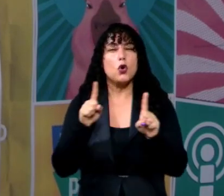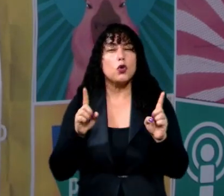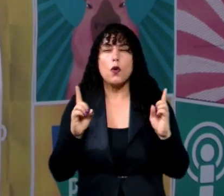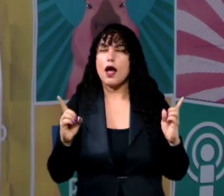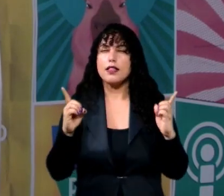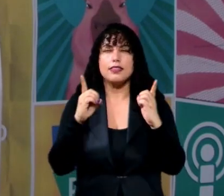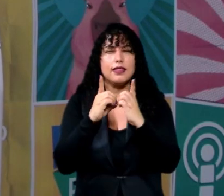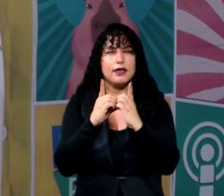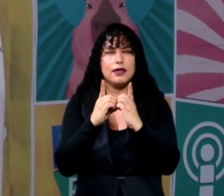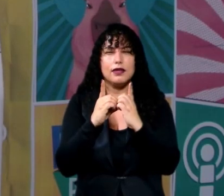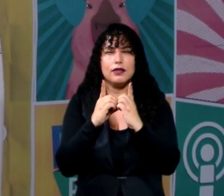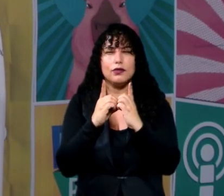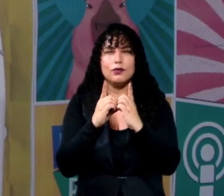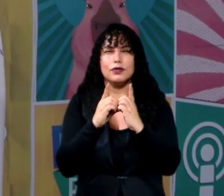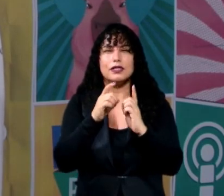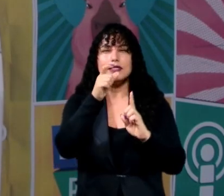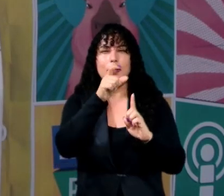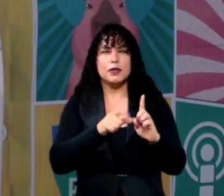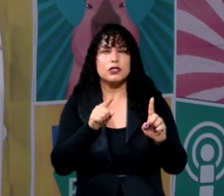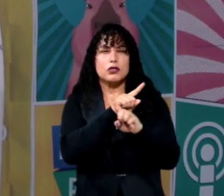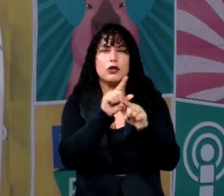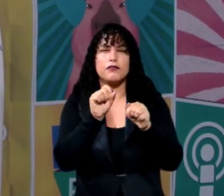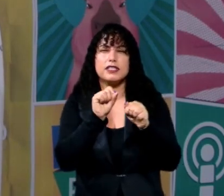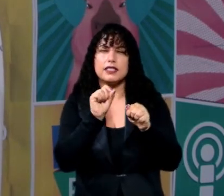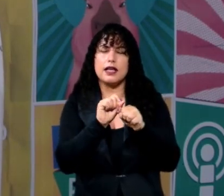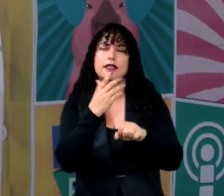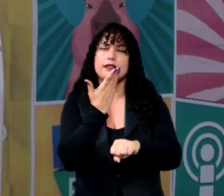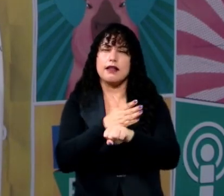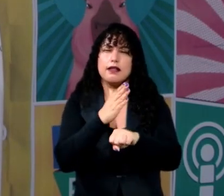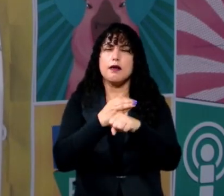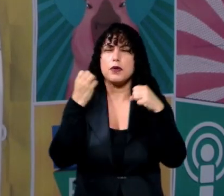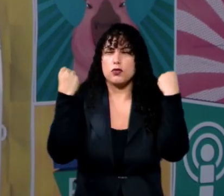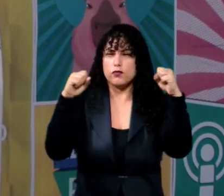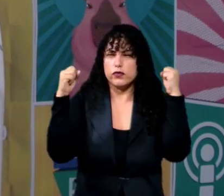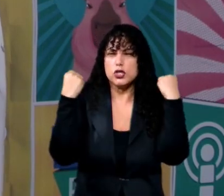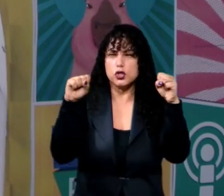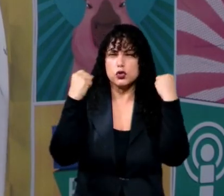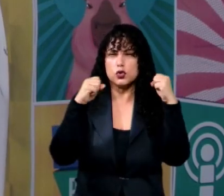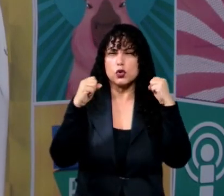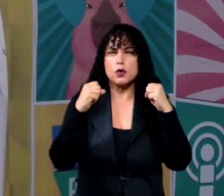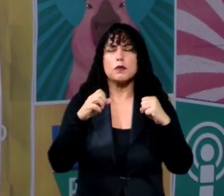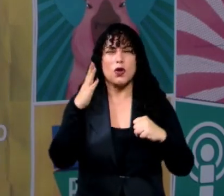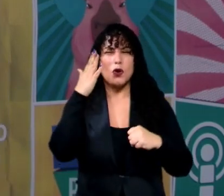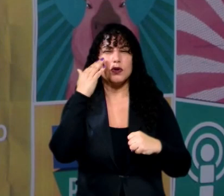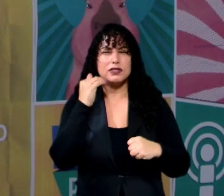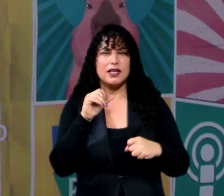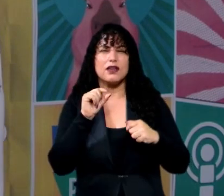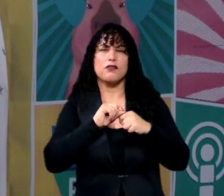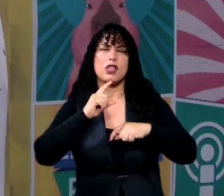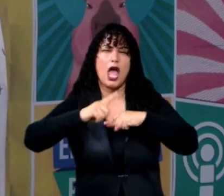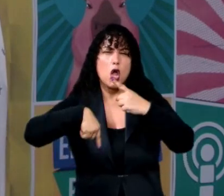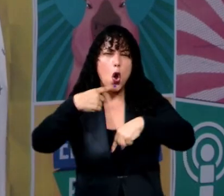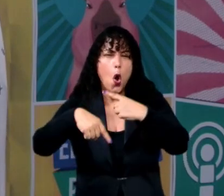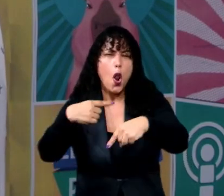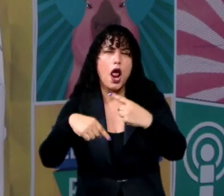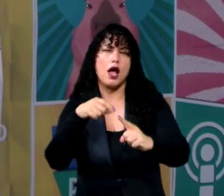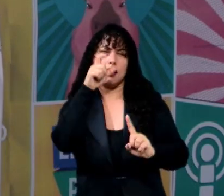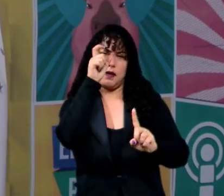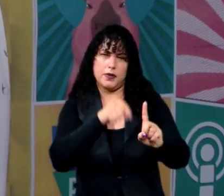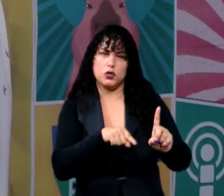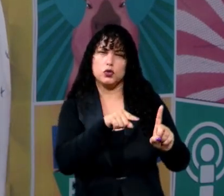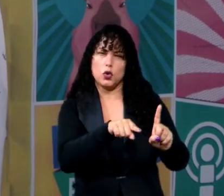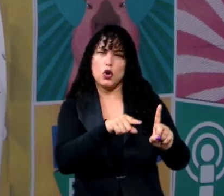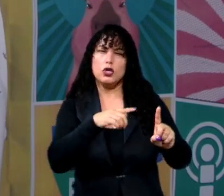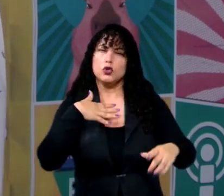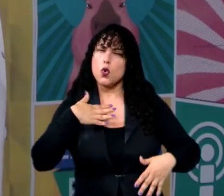ninguém se a pessoa não estiver fazendo exercício físico. Porque eu sei que eu vou estar enrolando a pessoa. Que